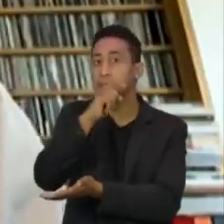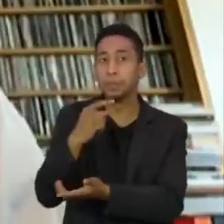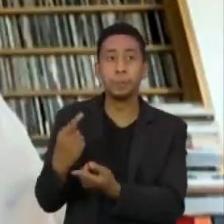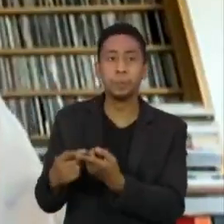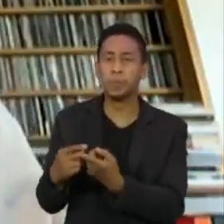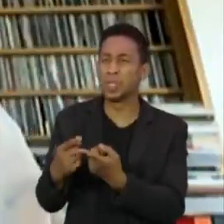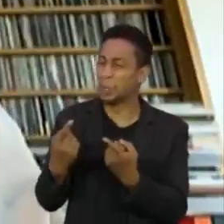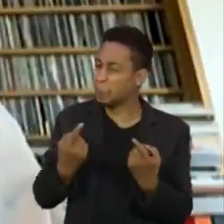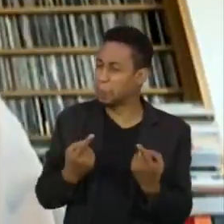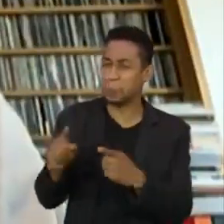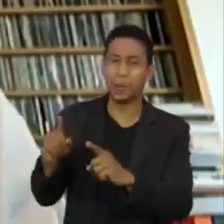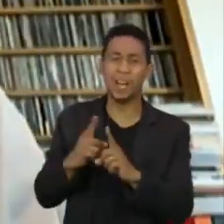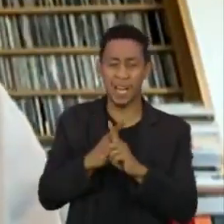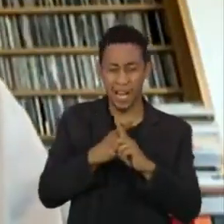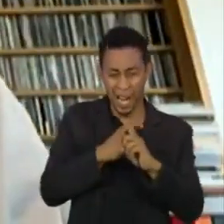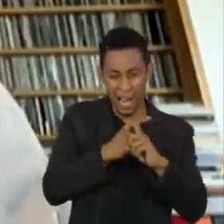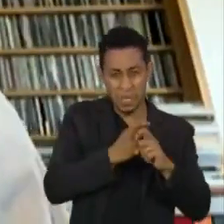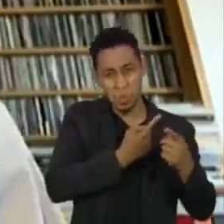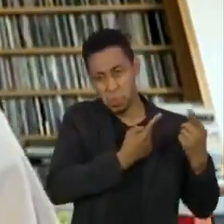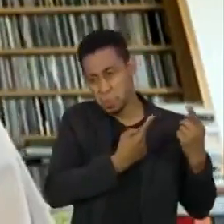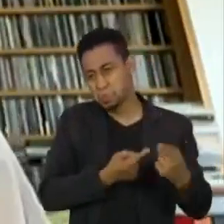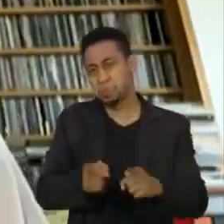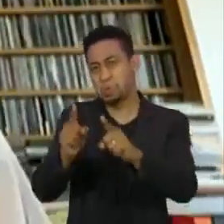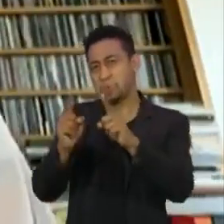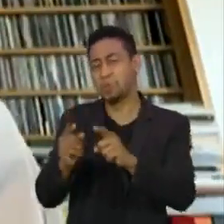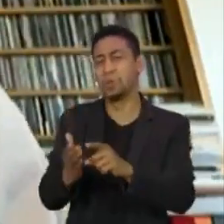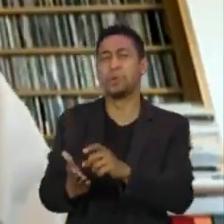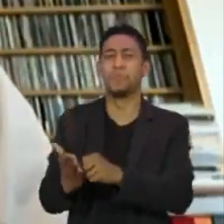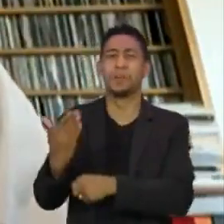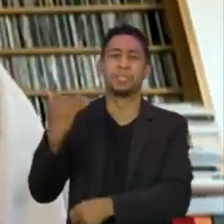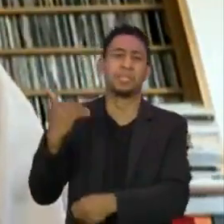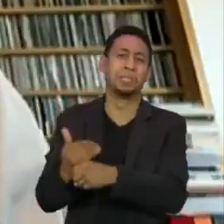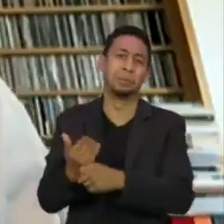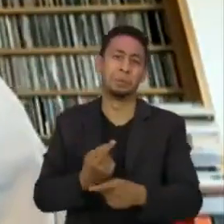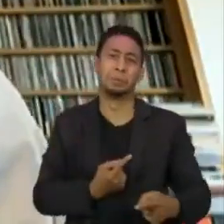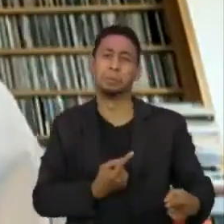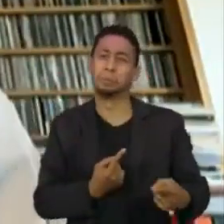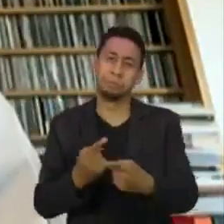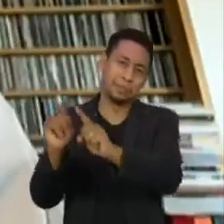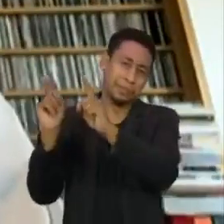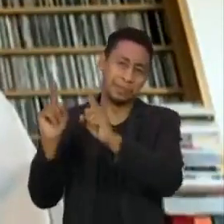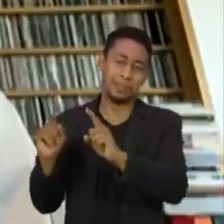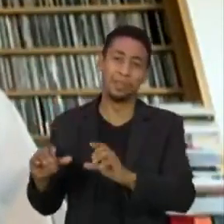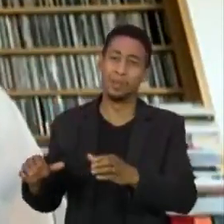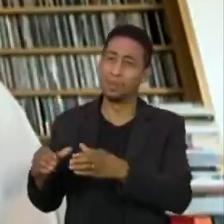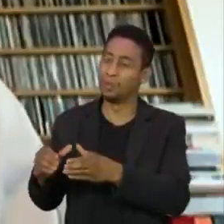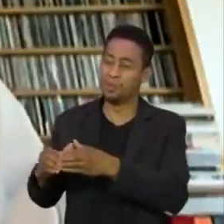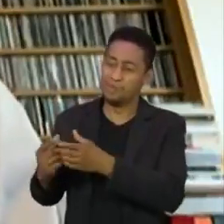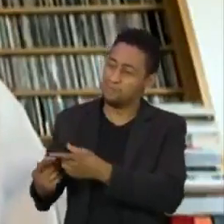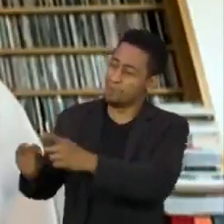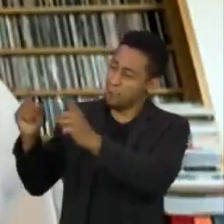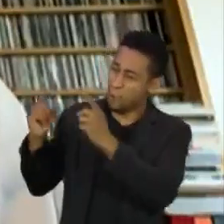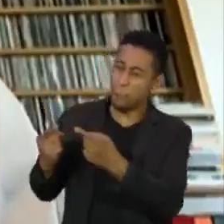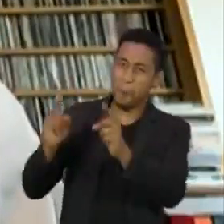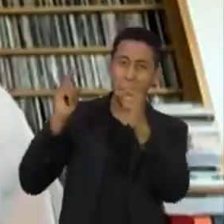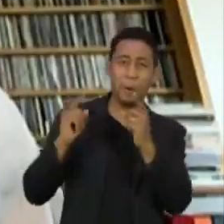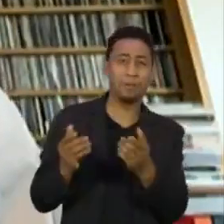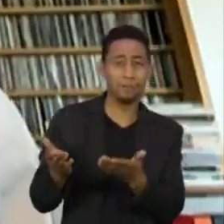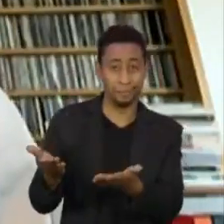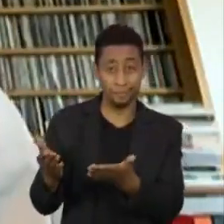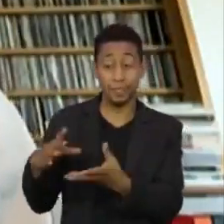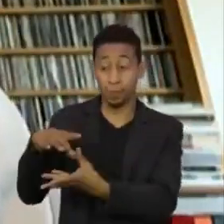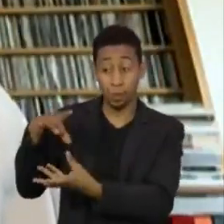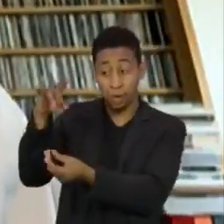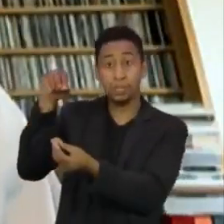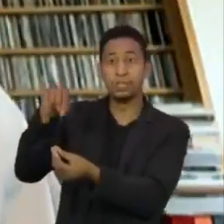atacada pelo nazismo, ela estava sendo atacada pelo fascismo, ela estava sendo atacada pelo stalinismo, né? Eu acho que a